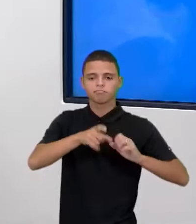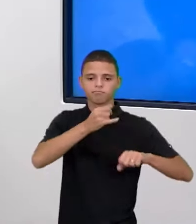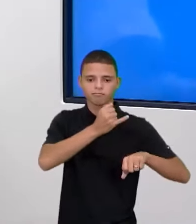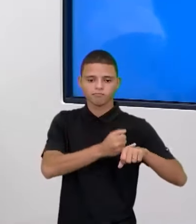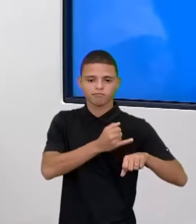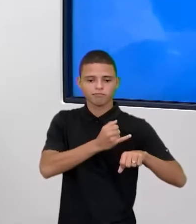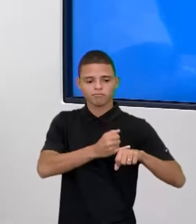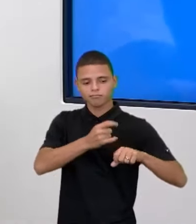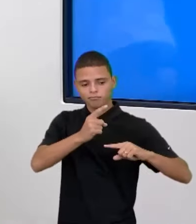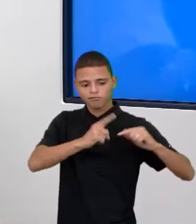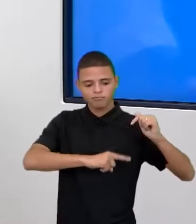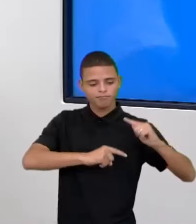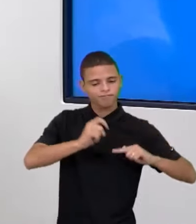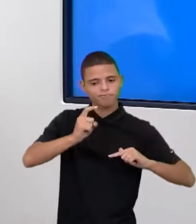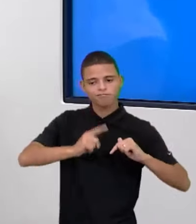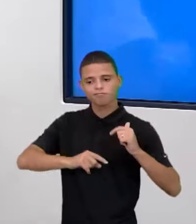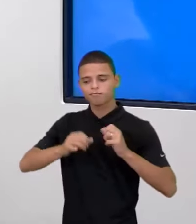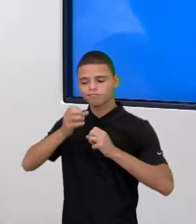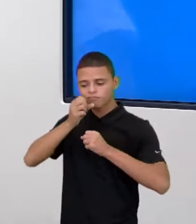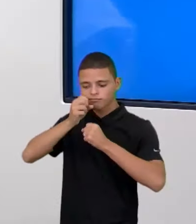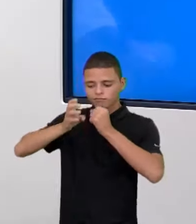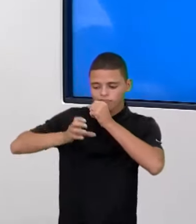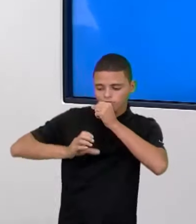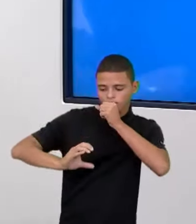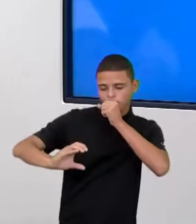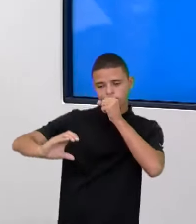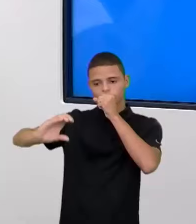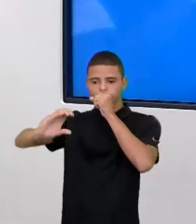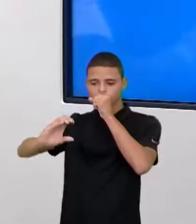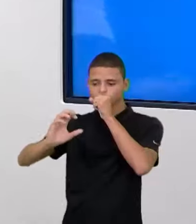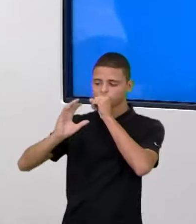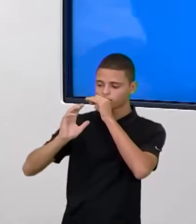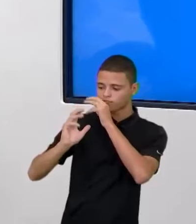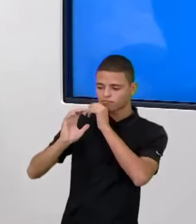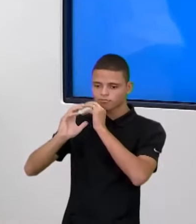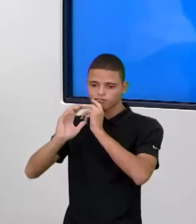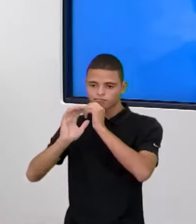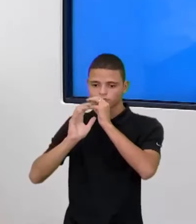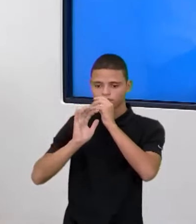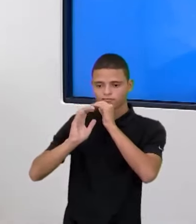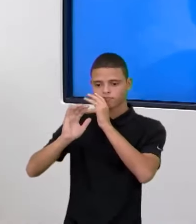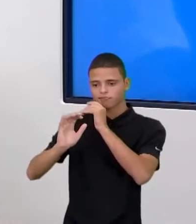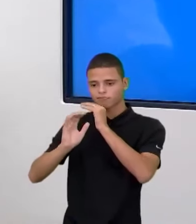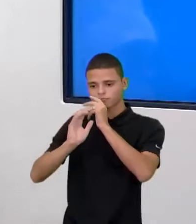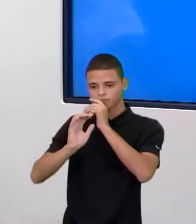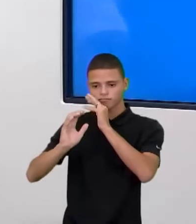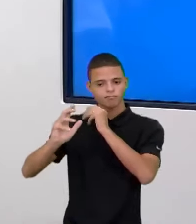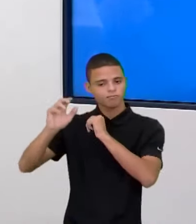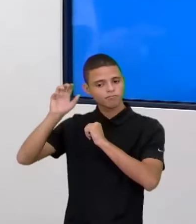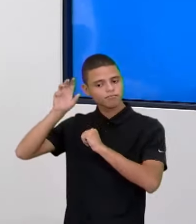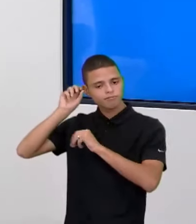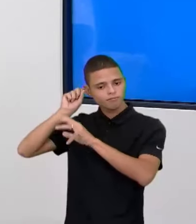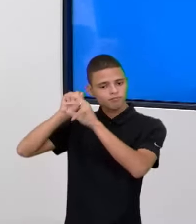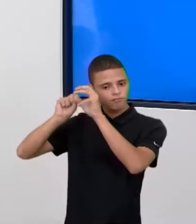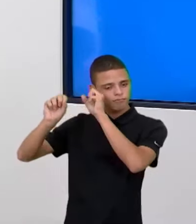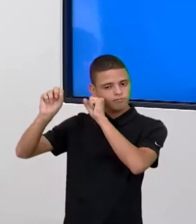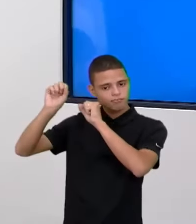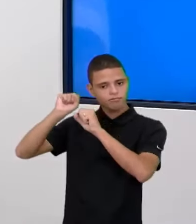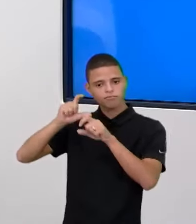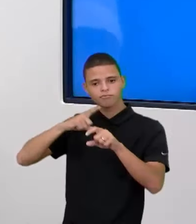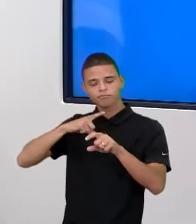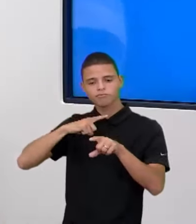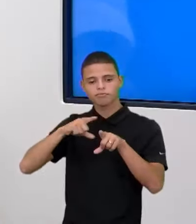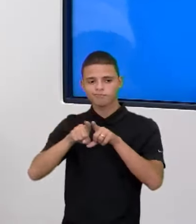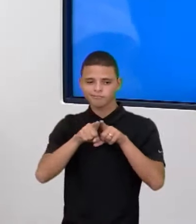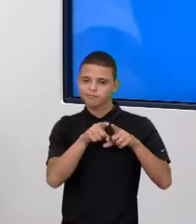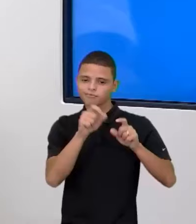então fica aquela de saxofone, trompete e toda essa família de instrumentos. Nós temos também a bateria,